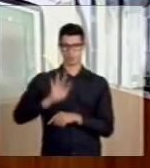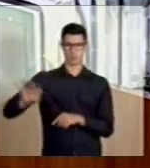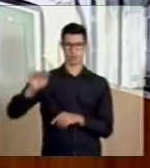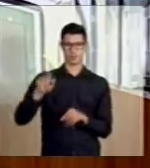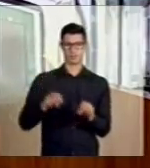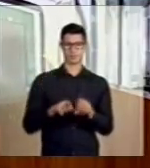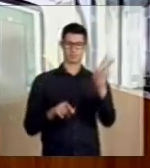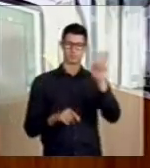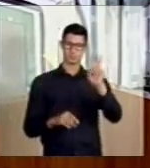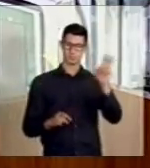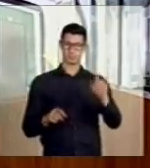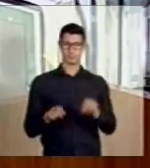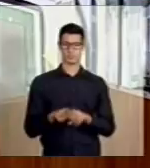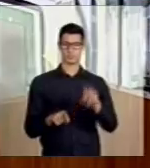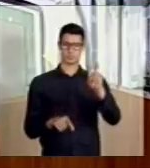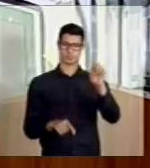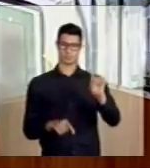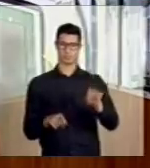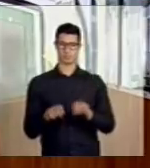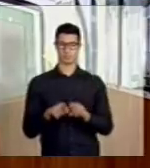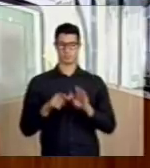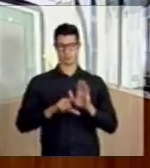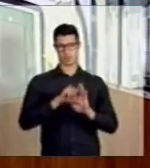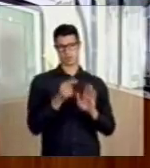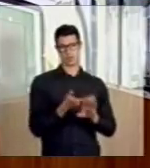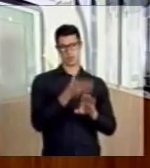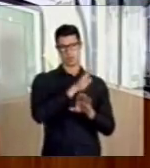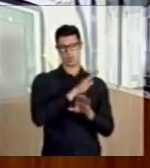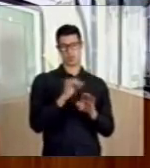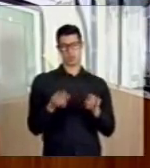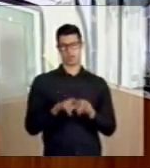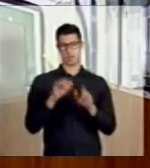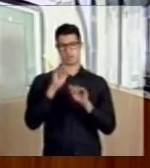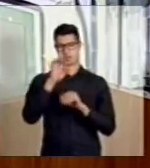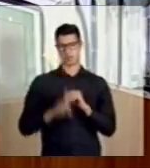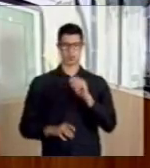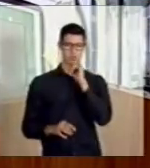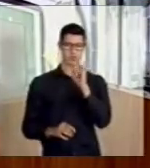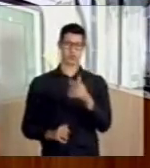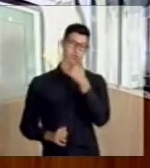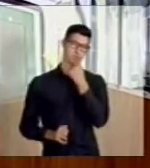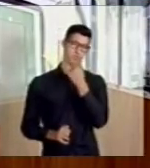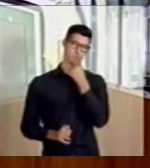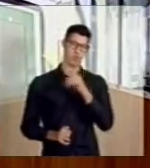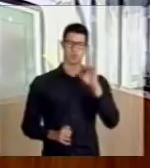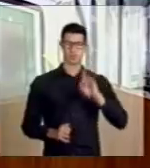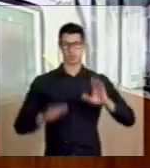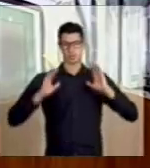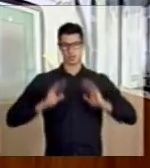da Quinta República, de 58, preâmbulo, que faz remissão à Declaração dos Direitos do Homem e do Cidadão,